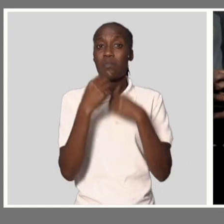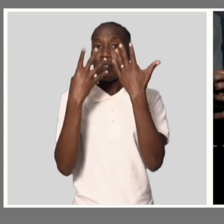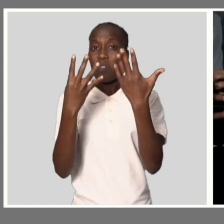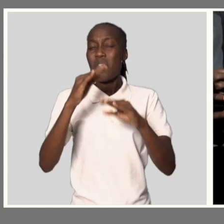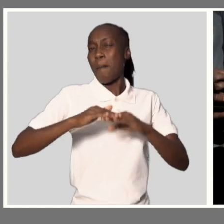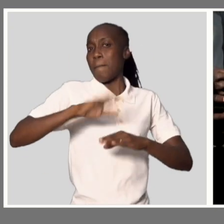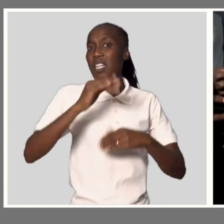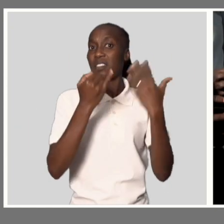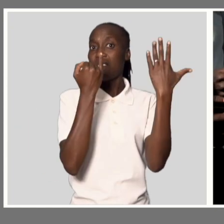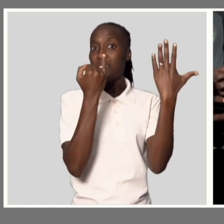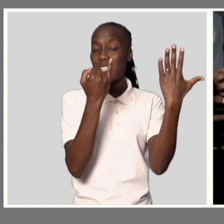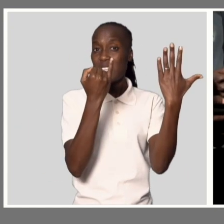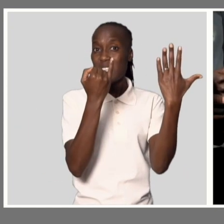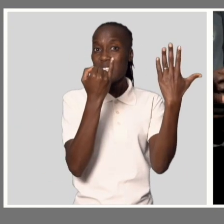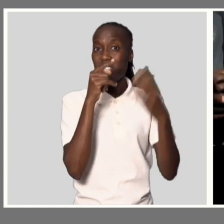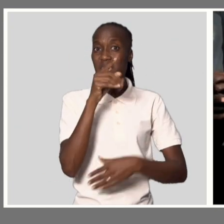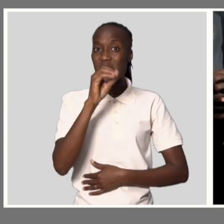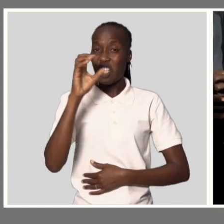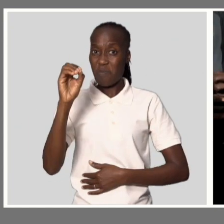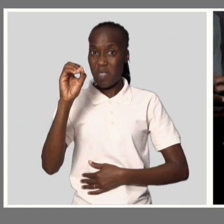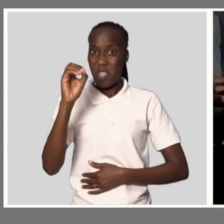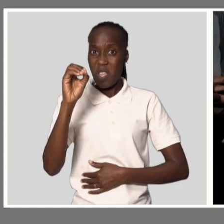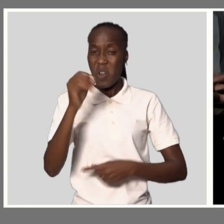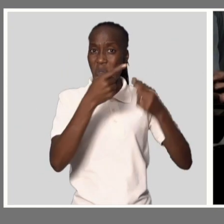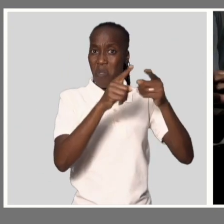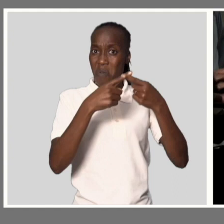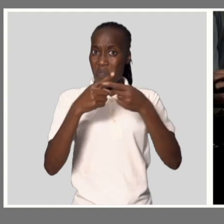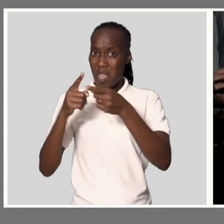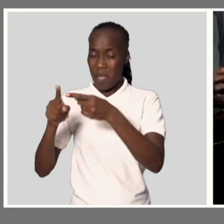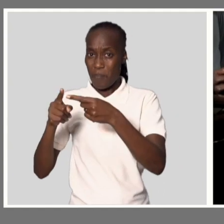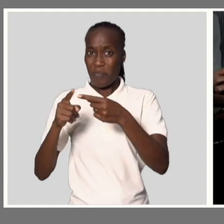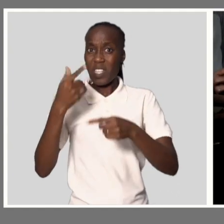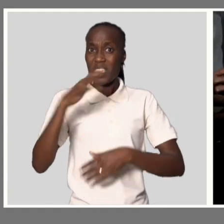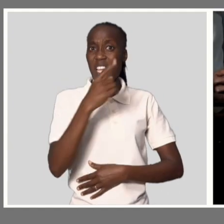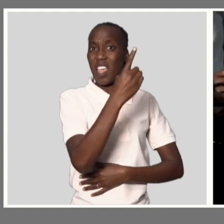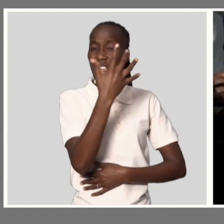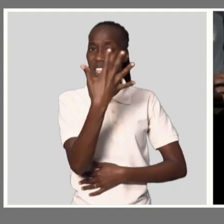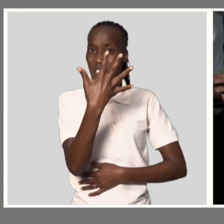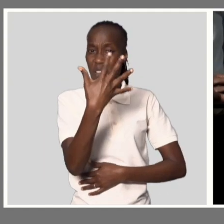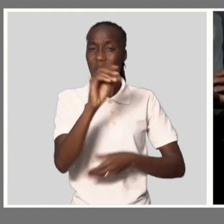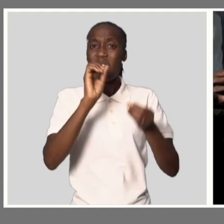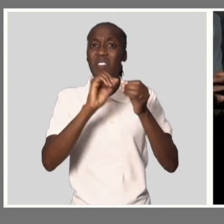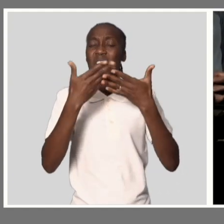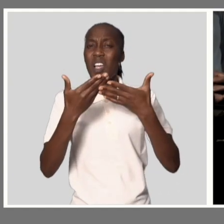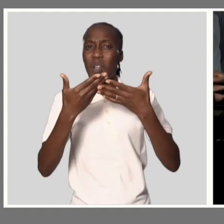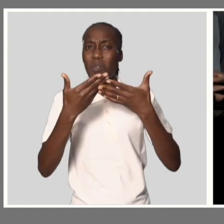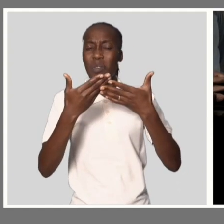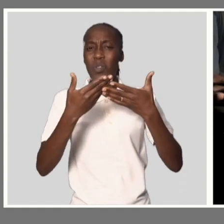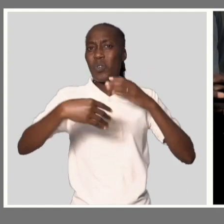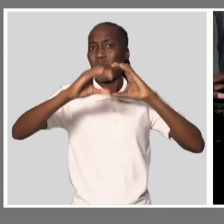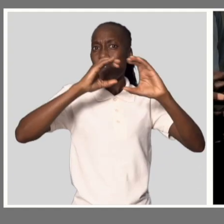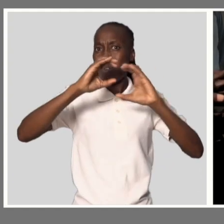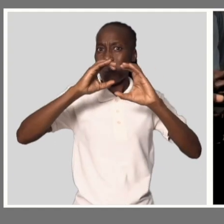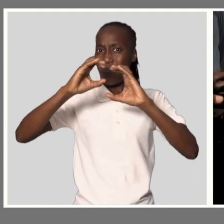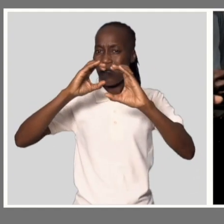6 mil artigos foram escrutinados, escrutinados de pelo menos 15 órgãos de